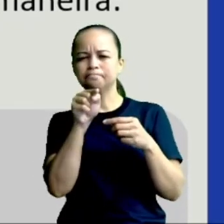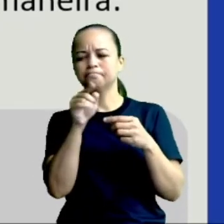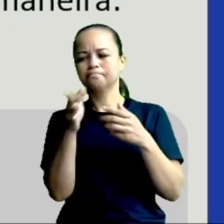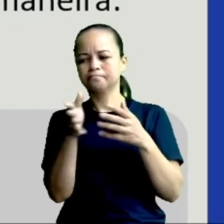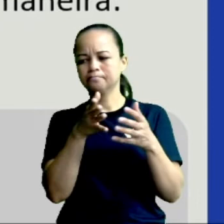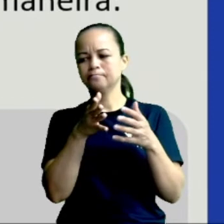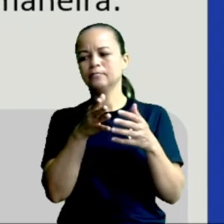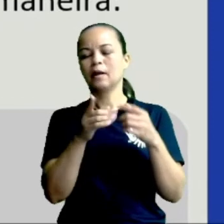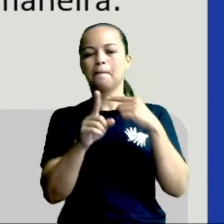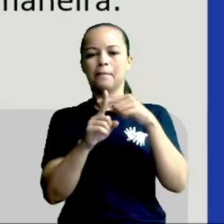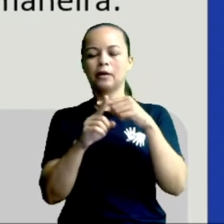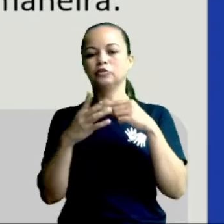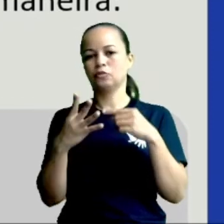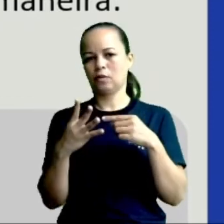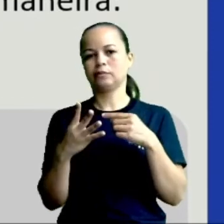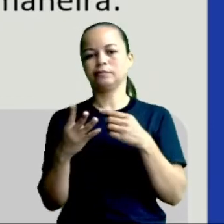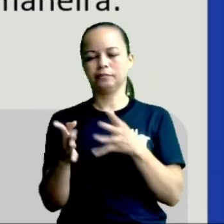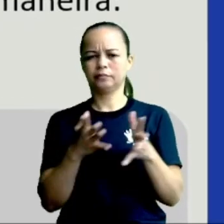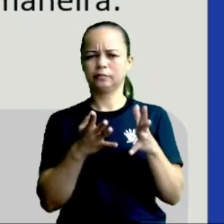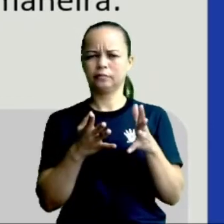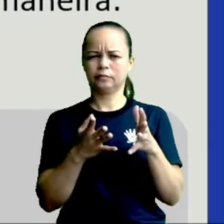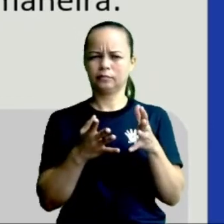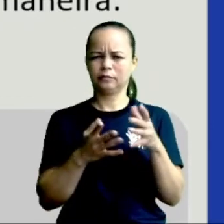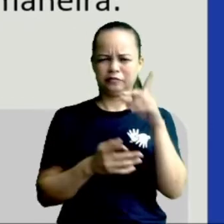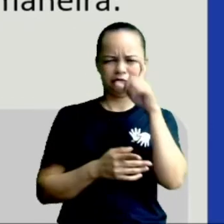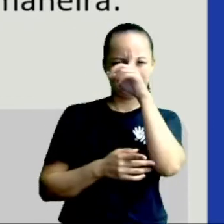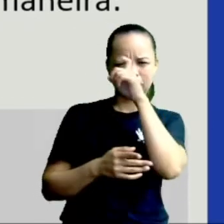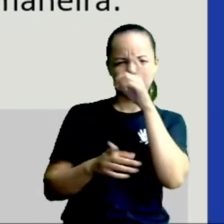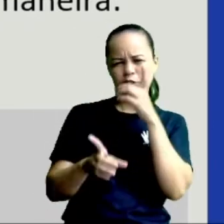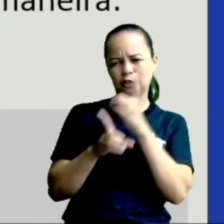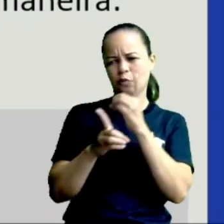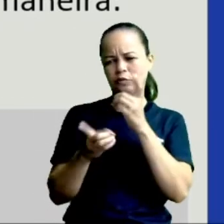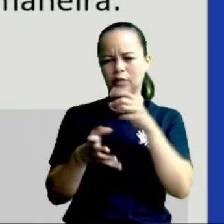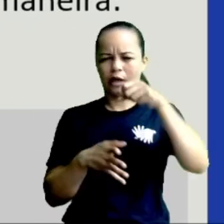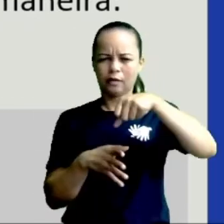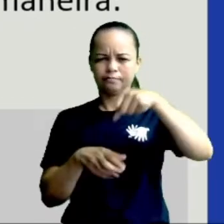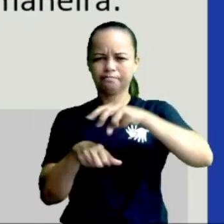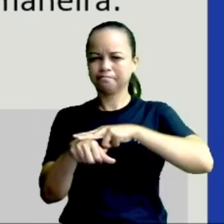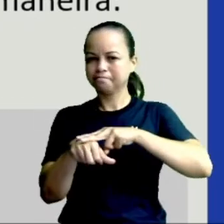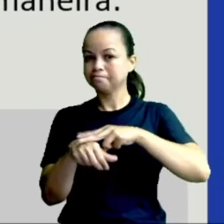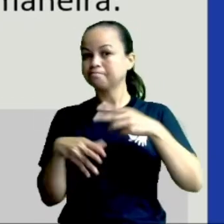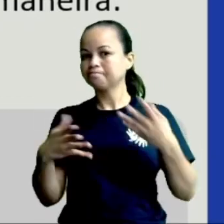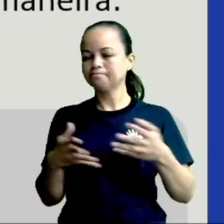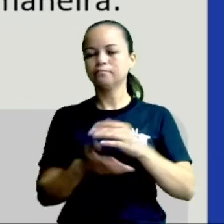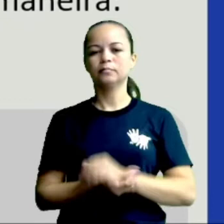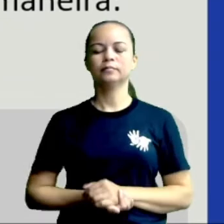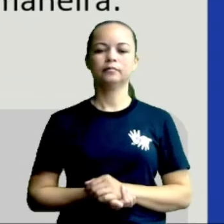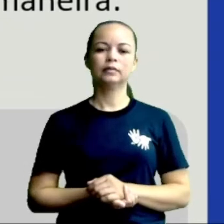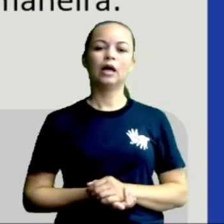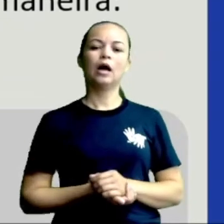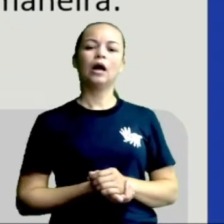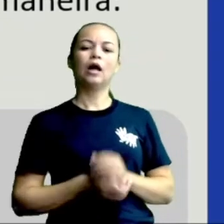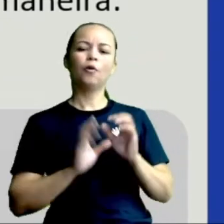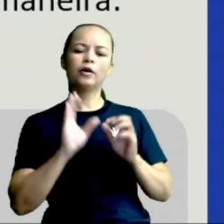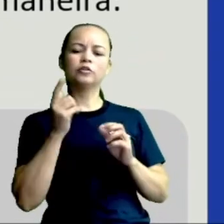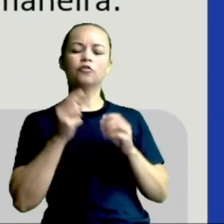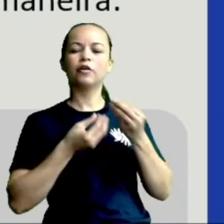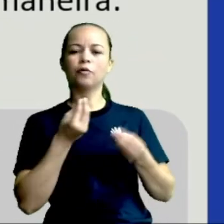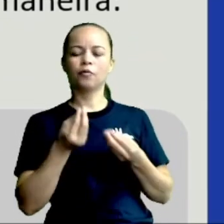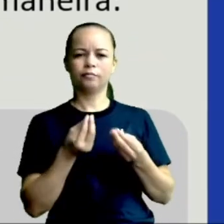professora dificultou para achar o valor desse pacote verde que que eu posso fazer ele disse que no problema